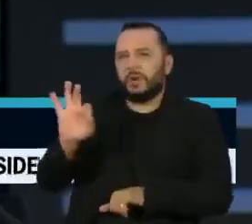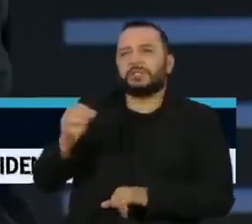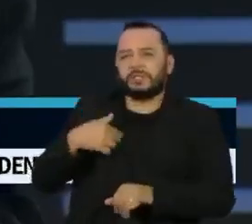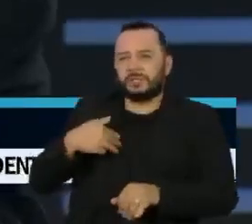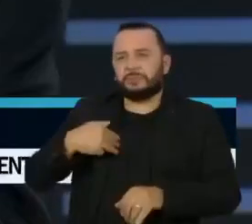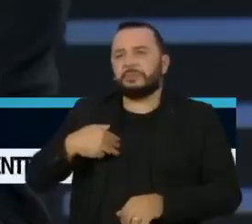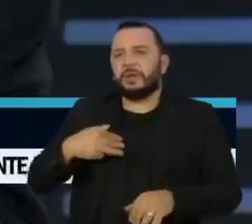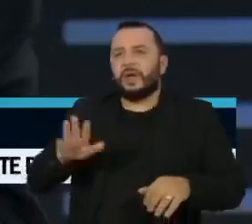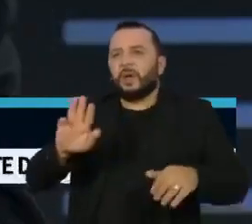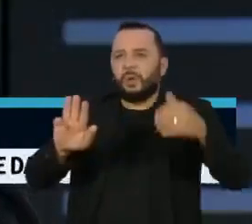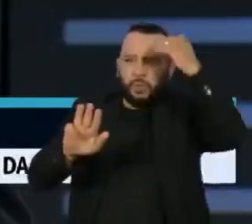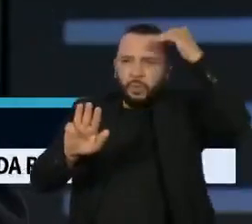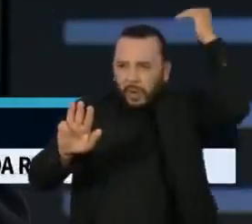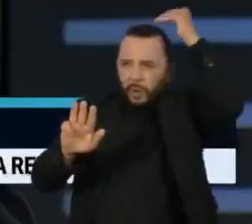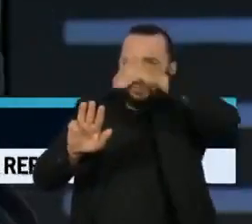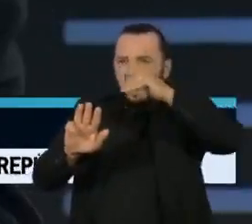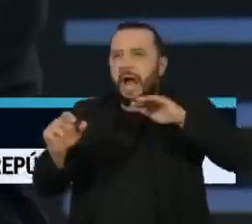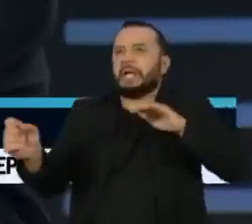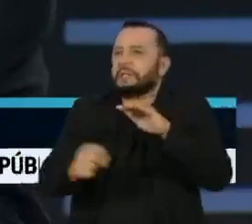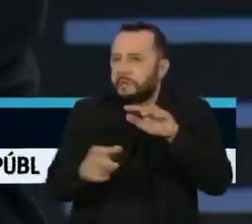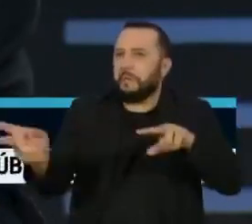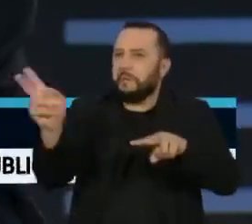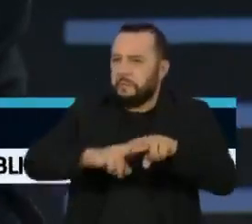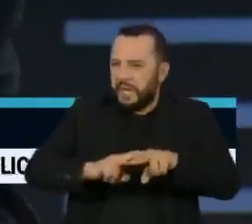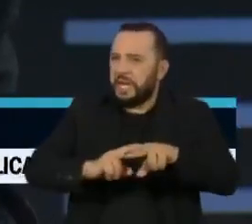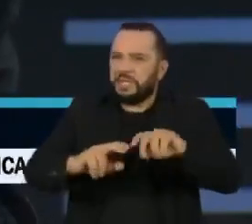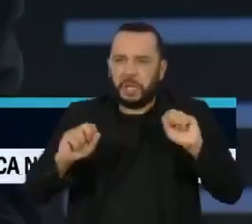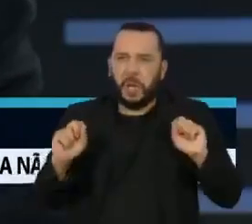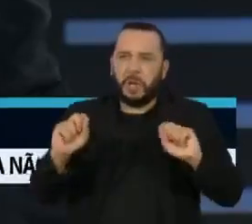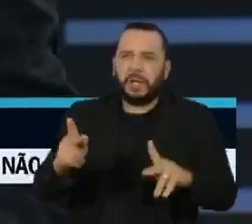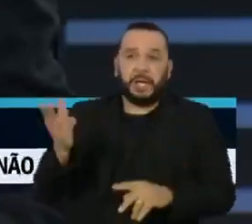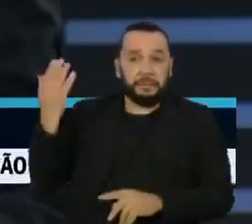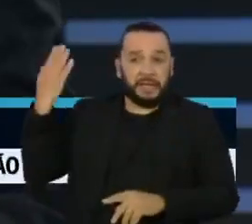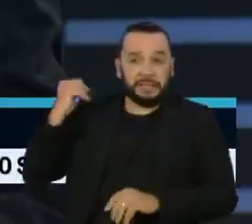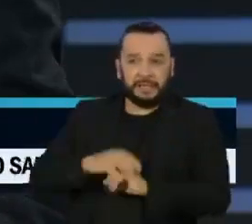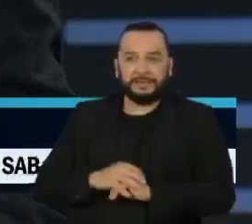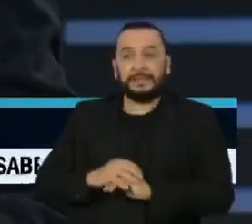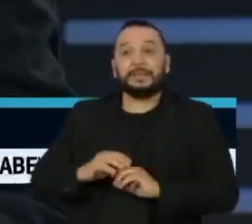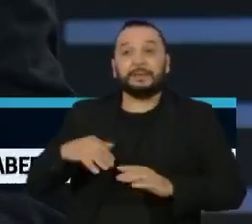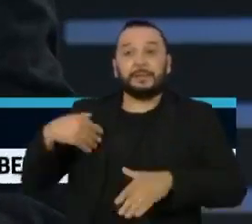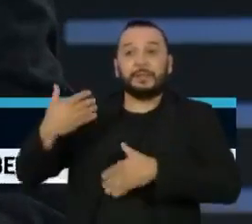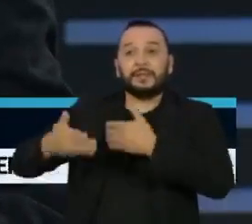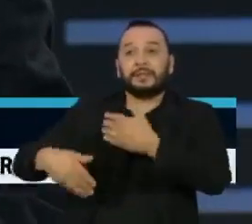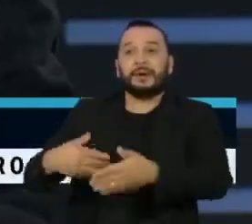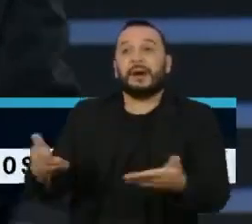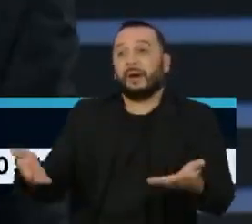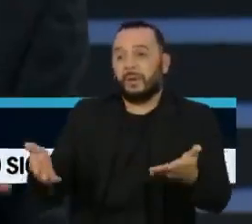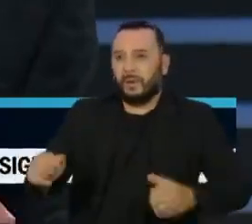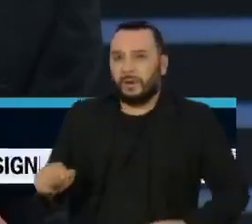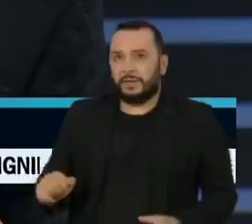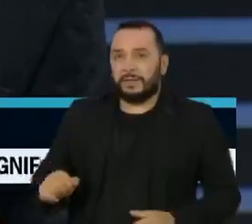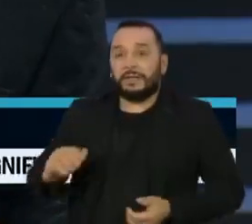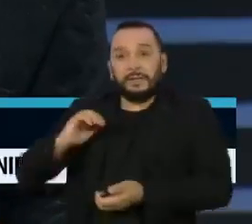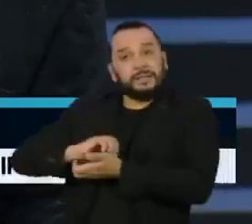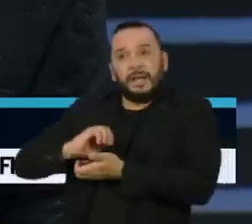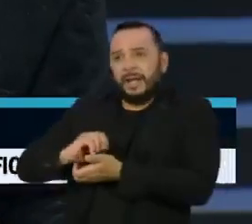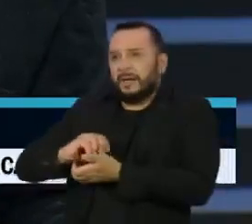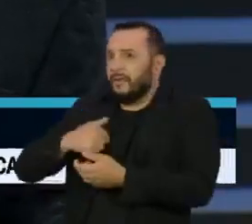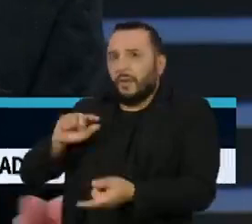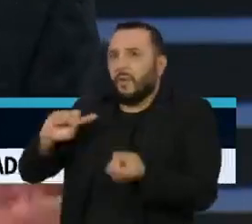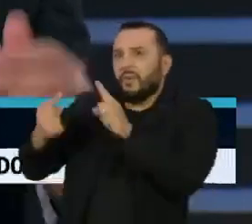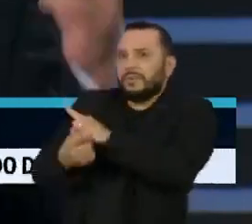condenado não sei quantas instâncias ele vai preso e não sei o que momento B você prêmio faz tudo